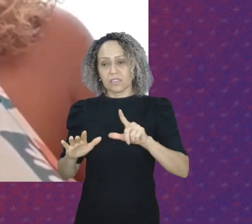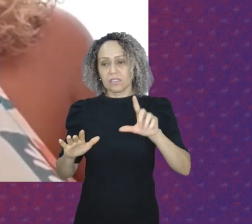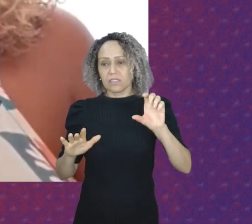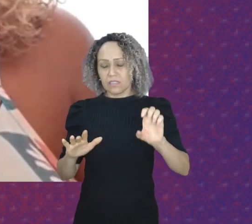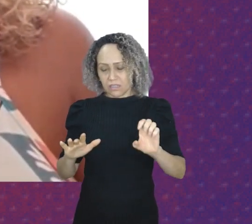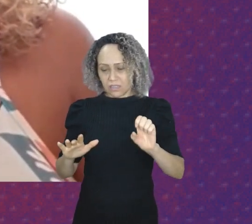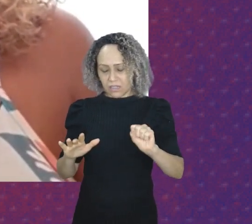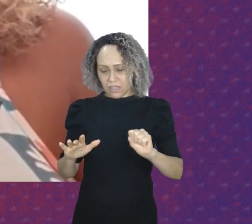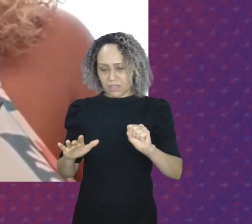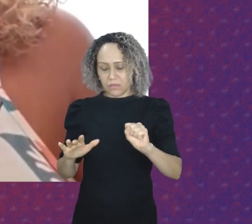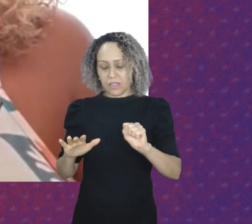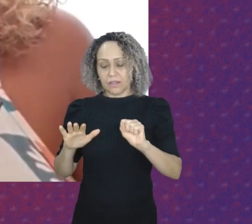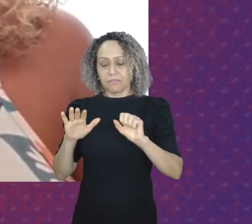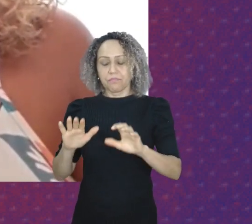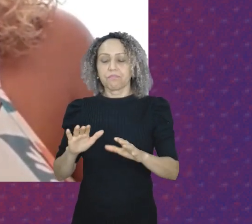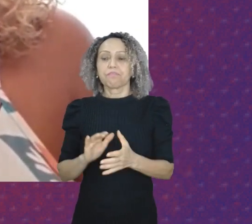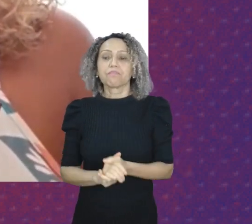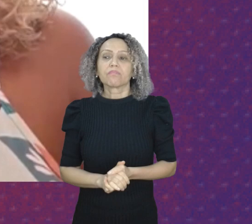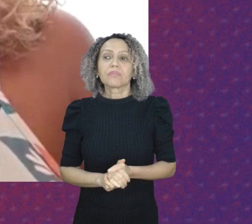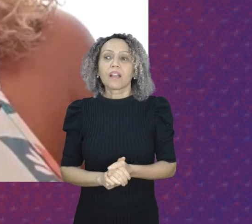nesse sentido,